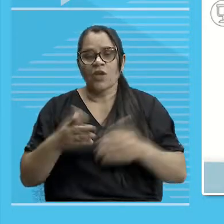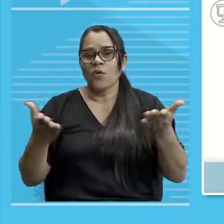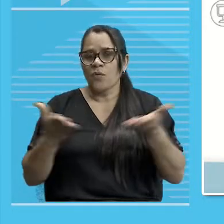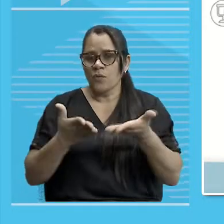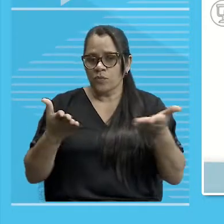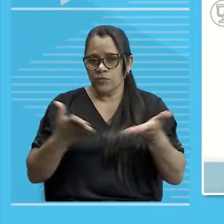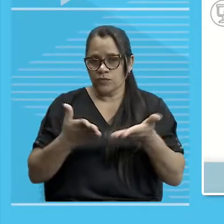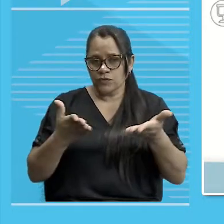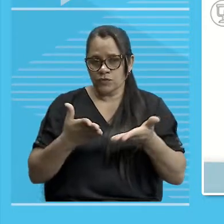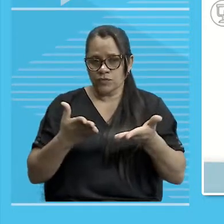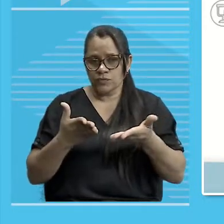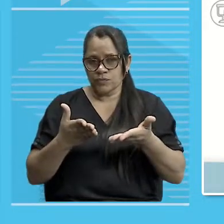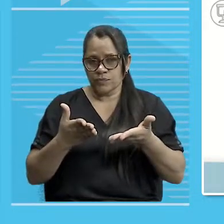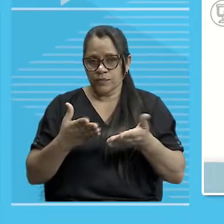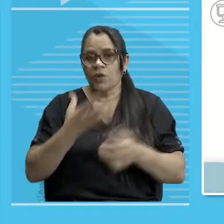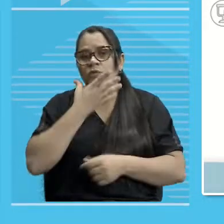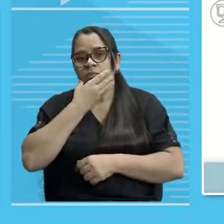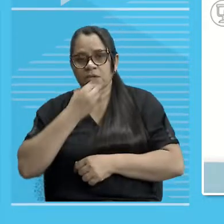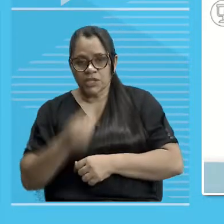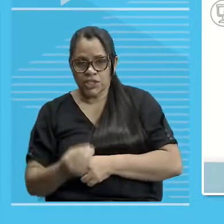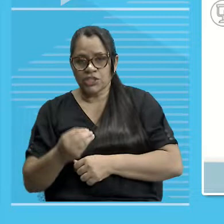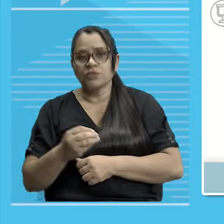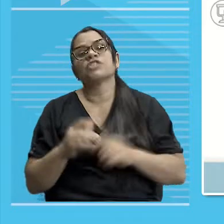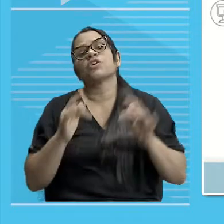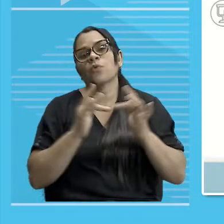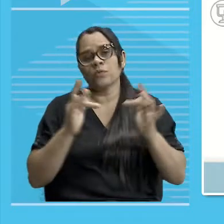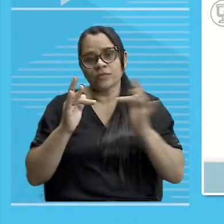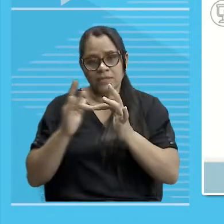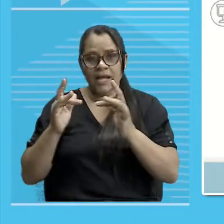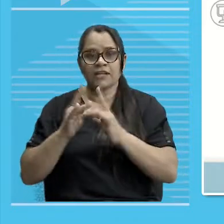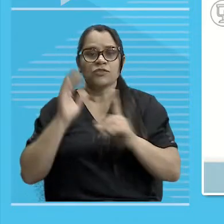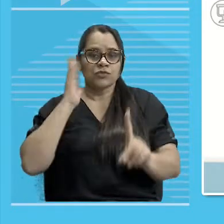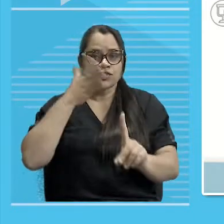hoje... Esses meninos têm contato direto aí